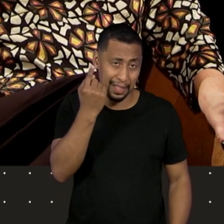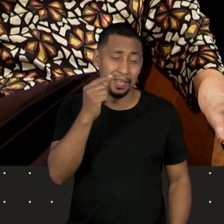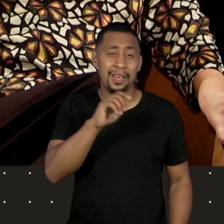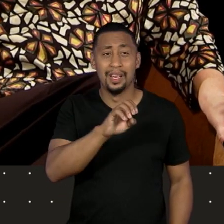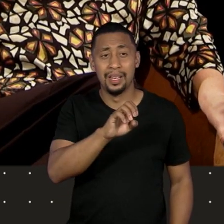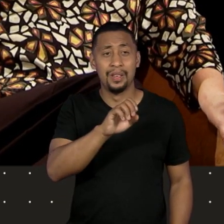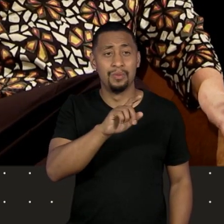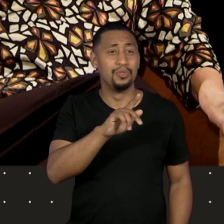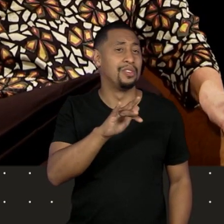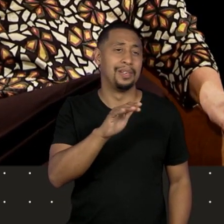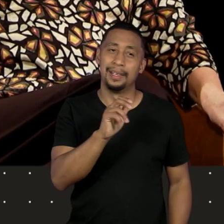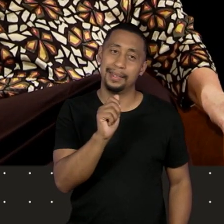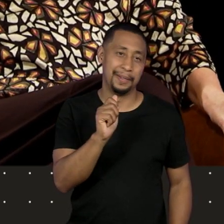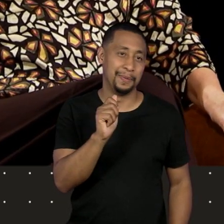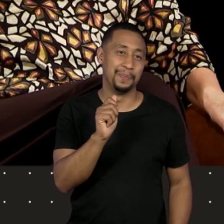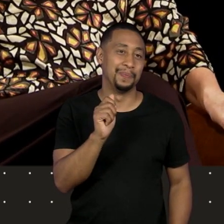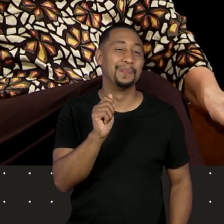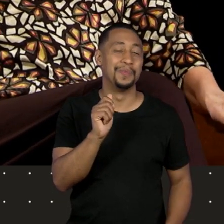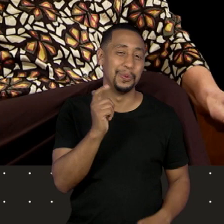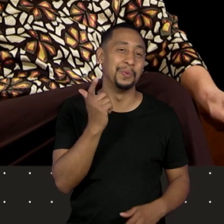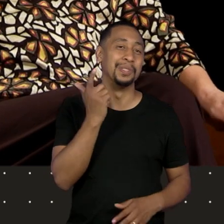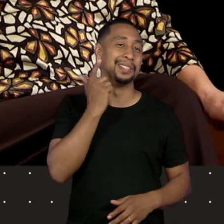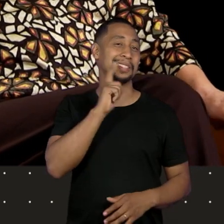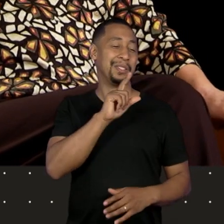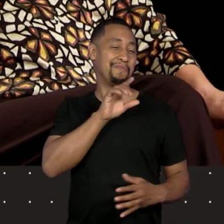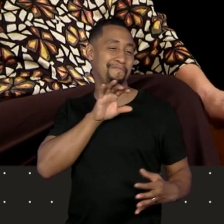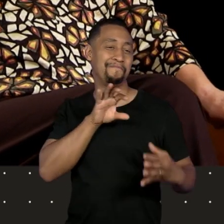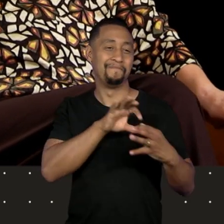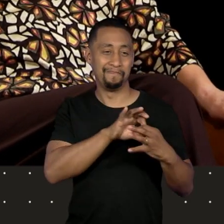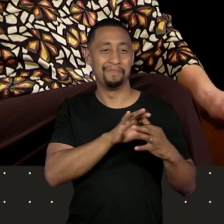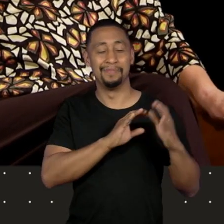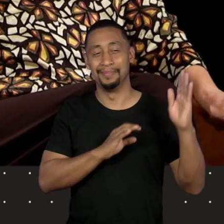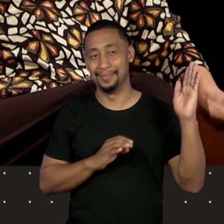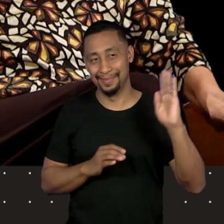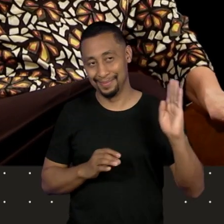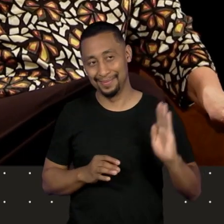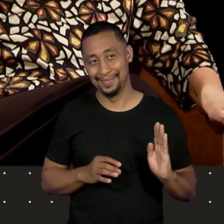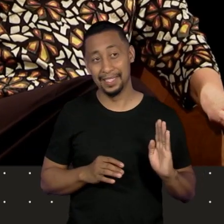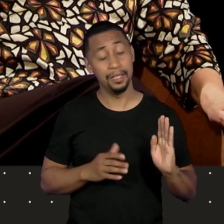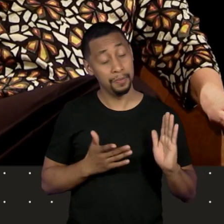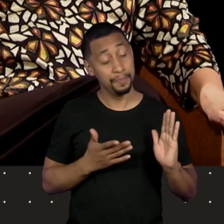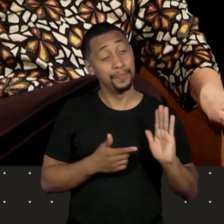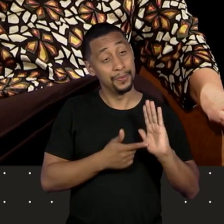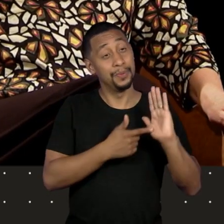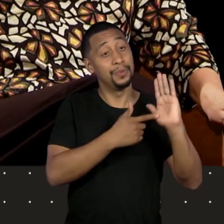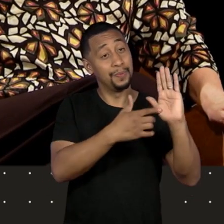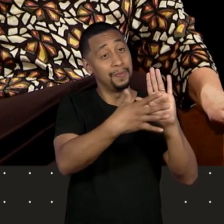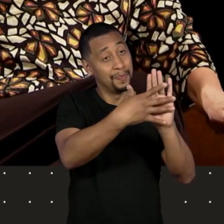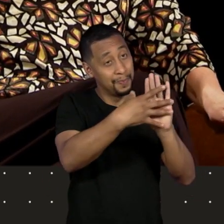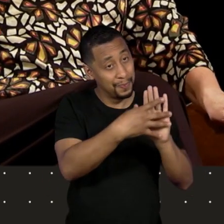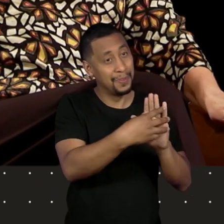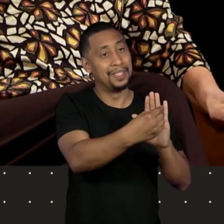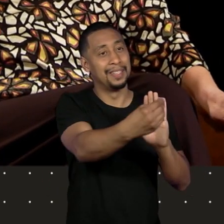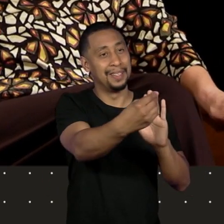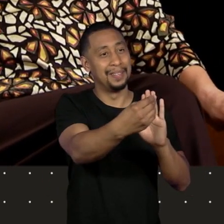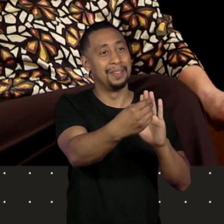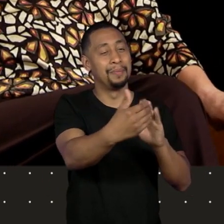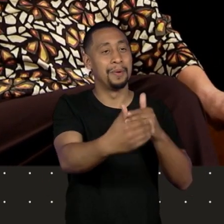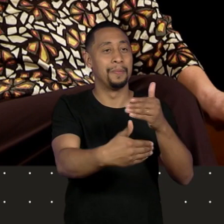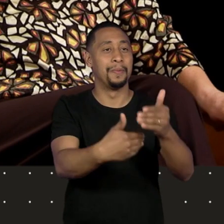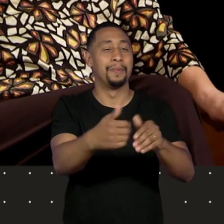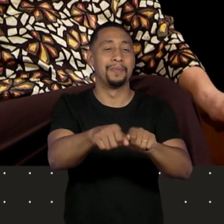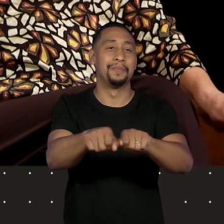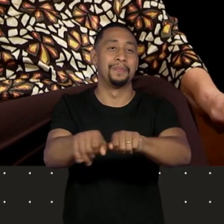nessa ponte que se estabeleceu com o Brasil. Acho que foi um exemplo para muita gente em Portugal, para